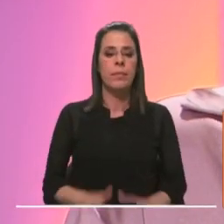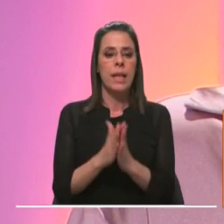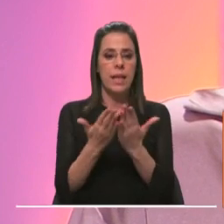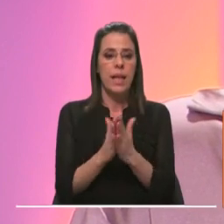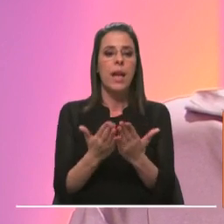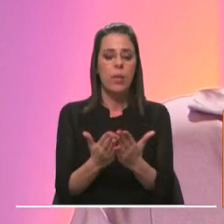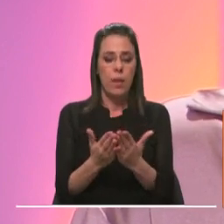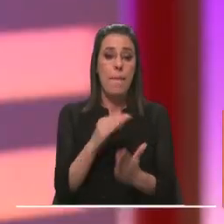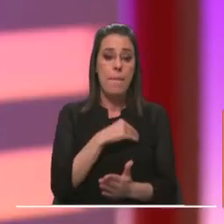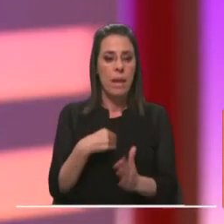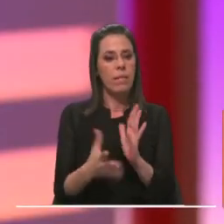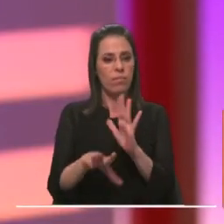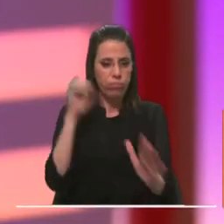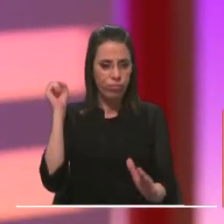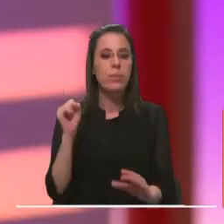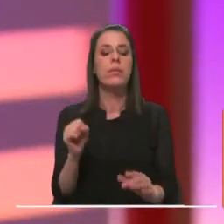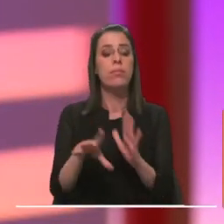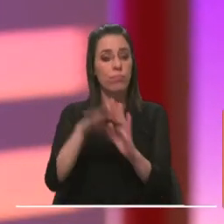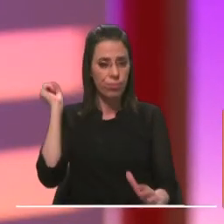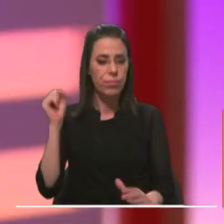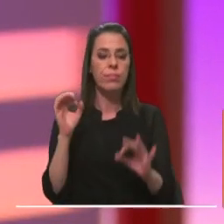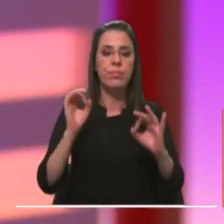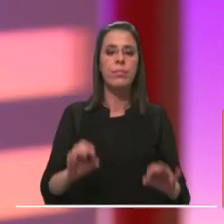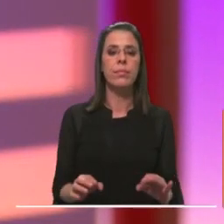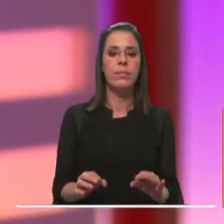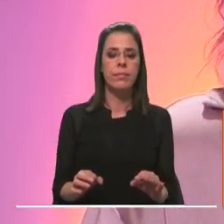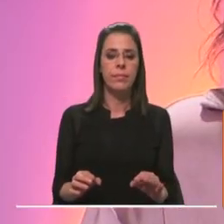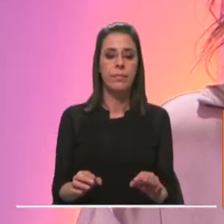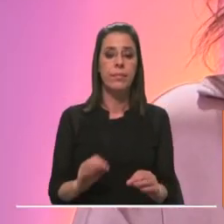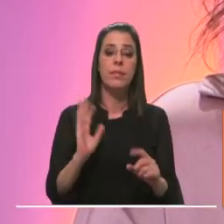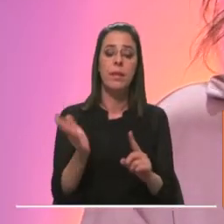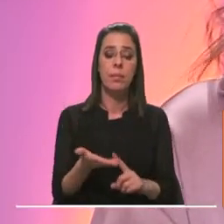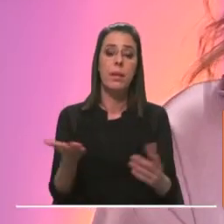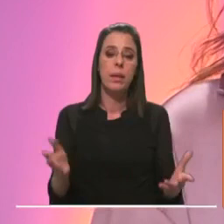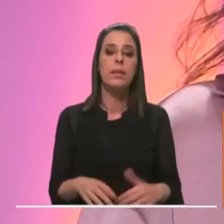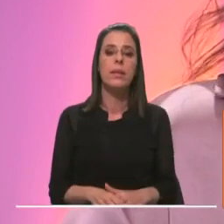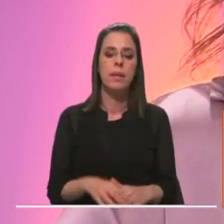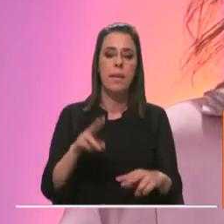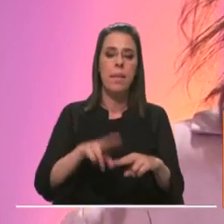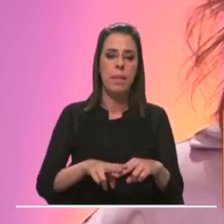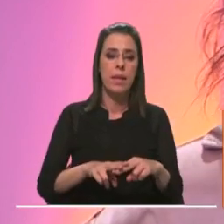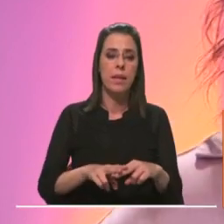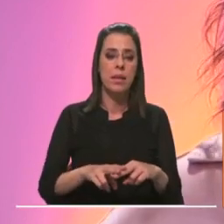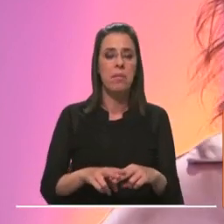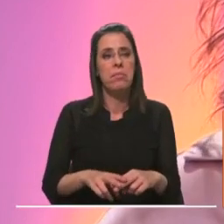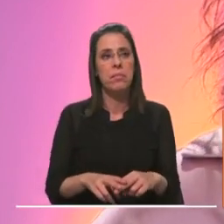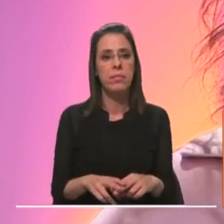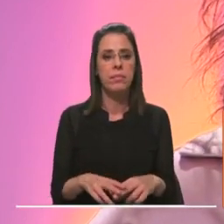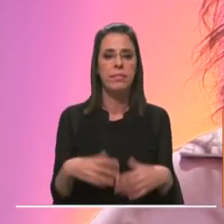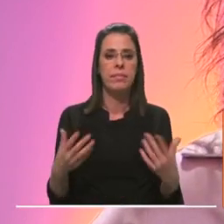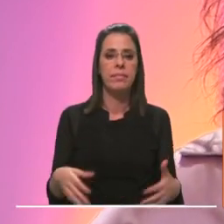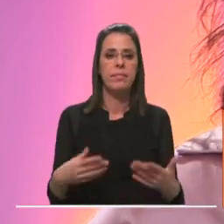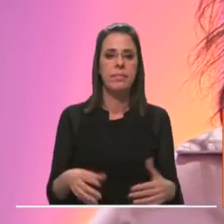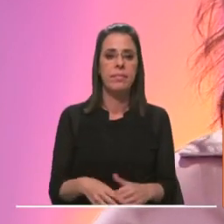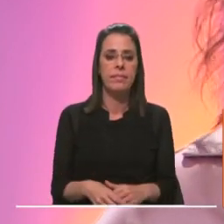A A cédula. cédula como médico. Sim, que lhe tirassem de vez e que apanhasse. A prisão suspensa ainda é como aquela,